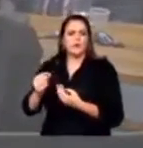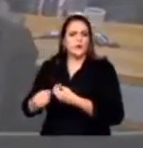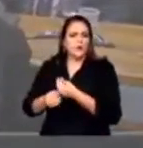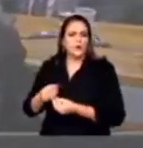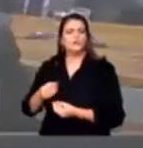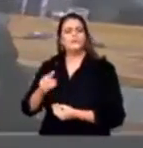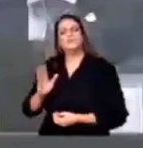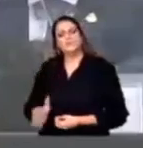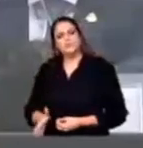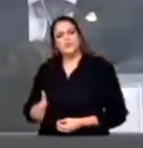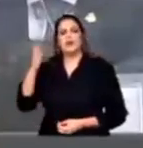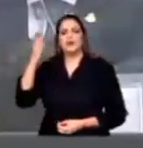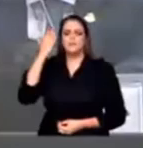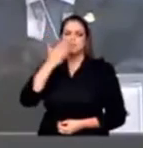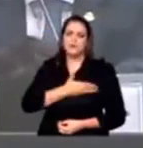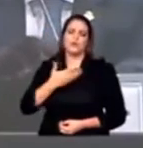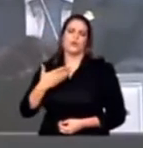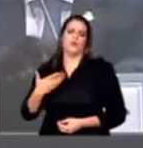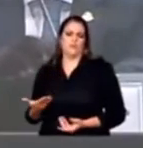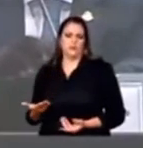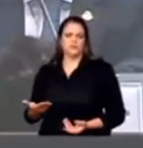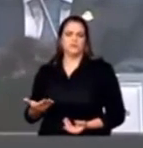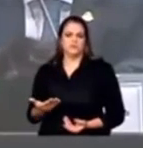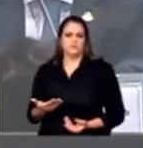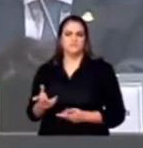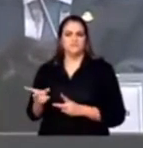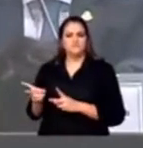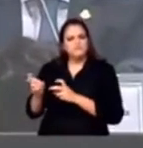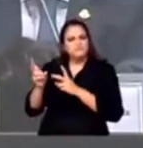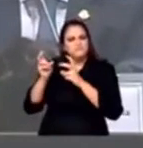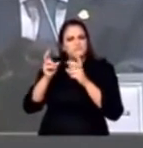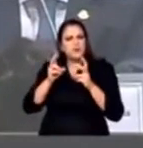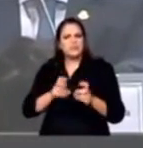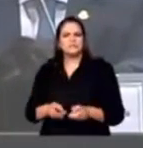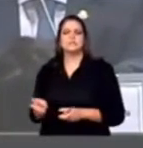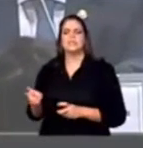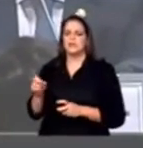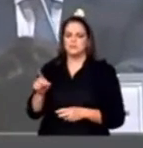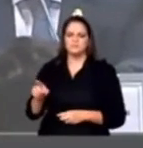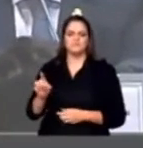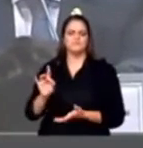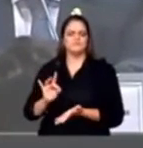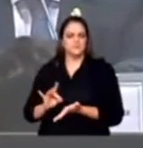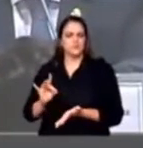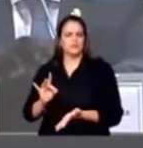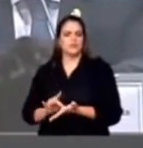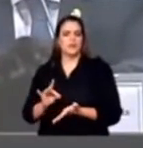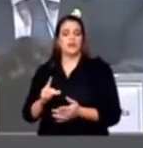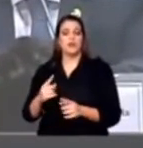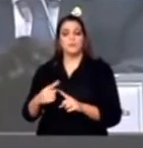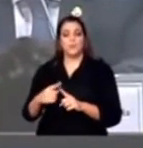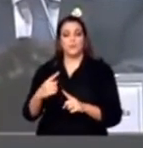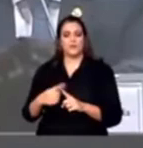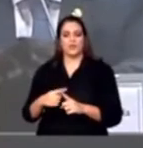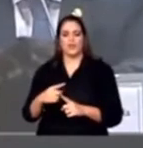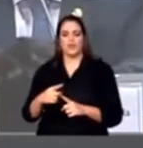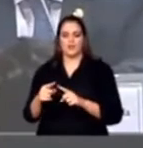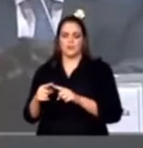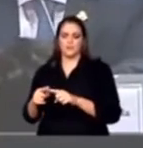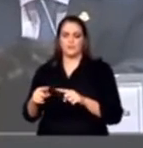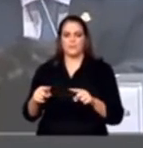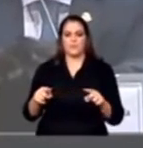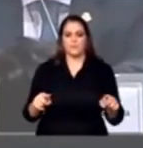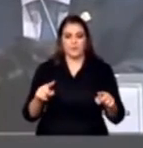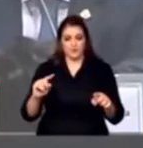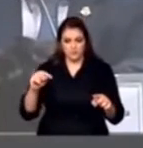materialidade, aferida a partir de uma cognição sumária, não probatória, que a fase probatória é aquela que vai se